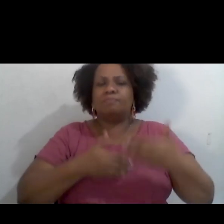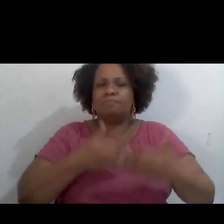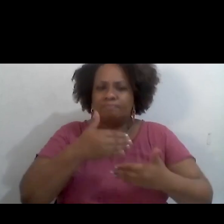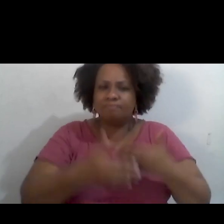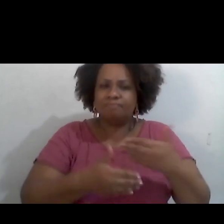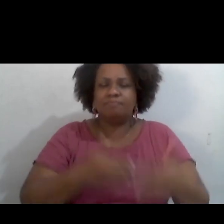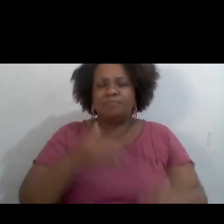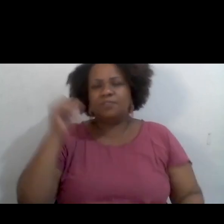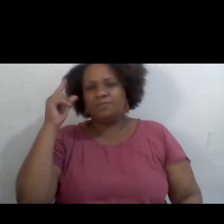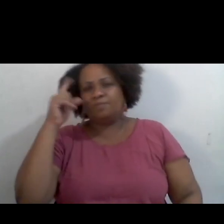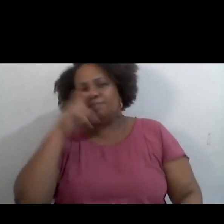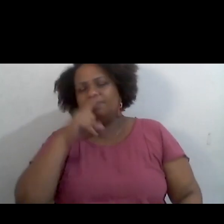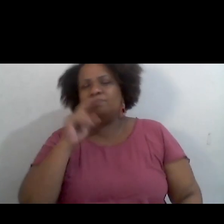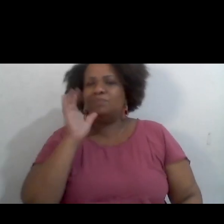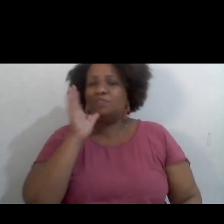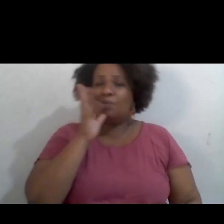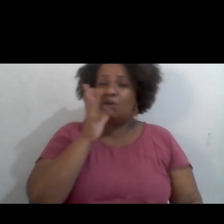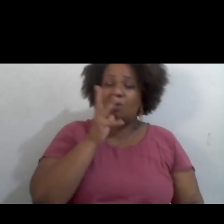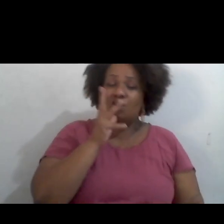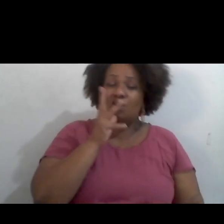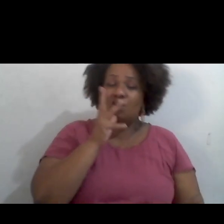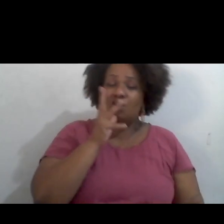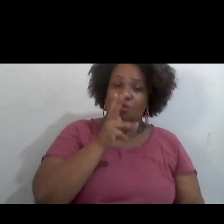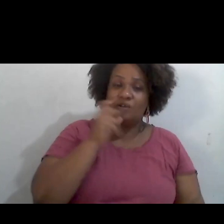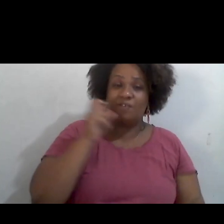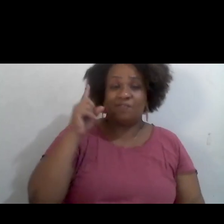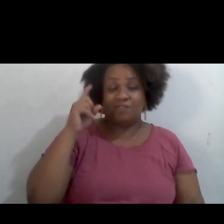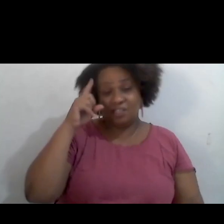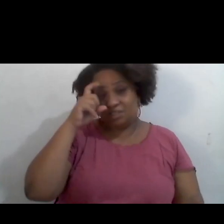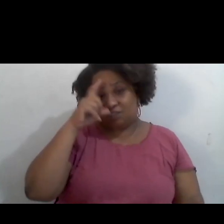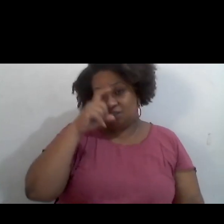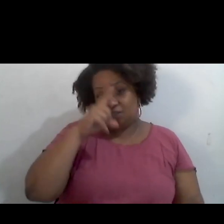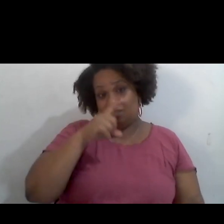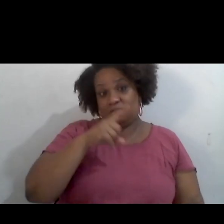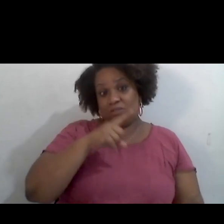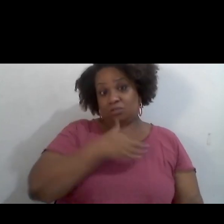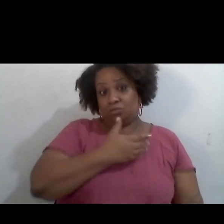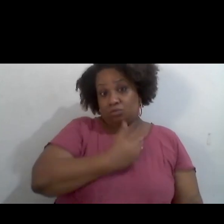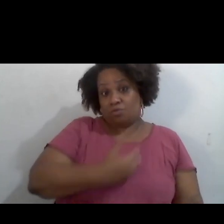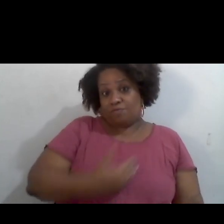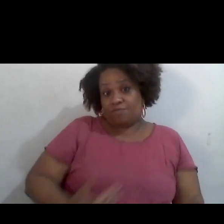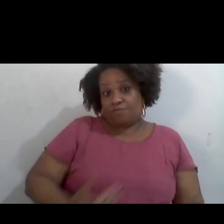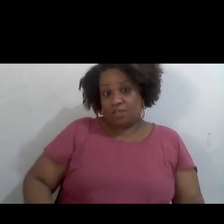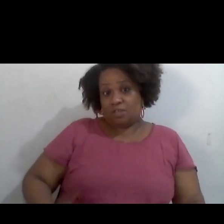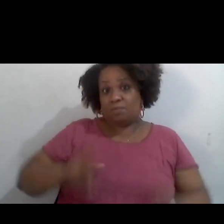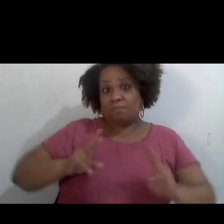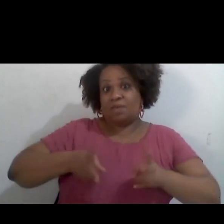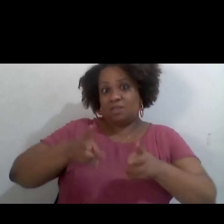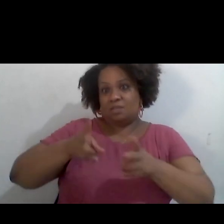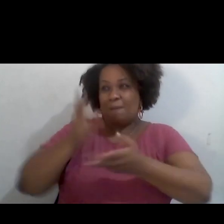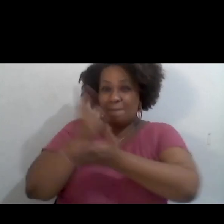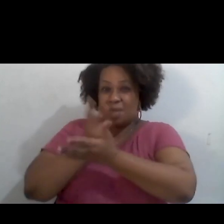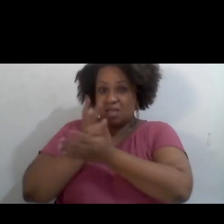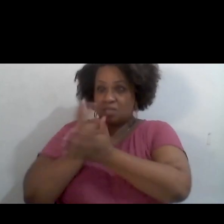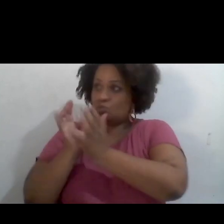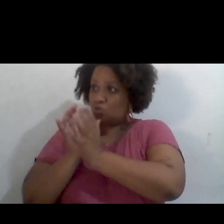complicado, demorado, que com as suas complexidades, sobretudo sendo um governo de continuidade. Não é o mesmo governo, não é a mesma equipe,